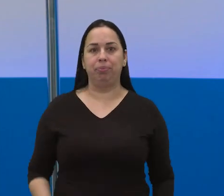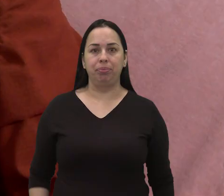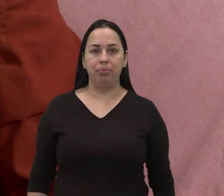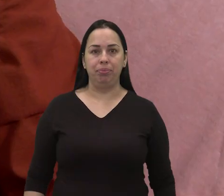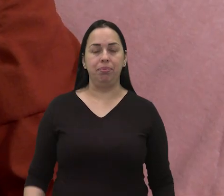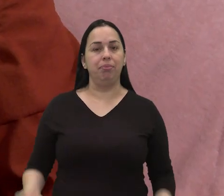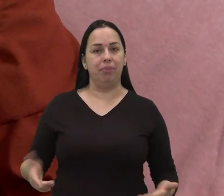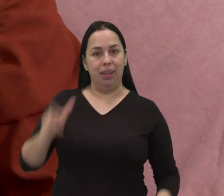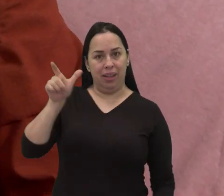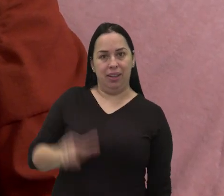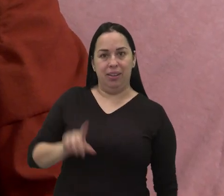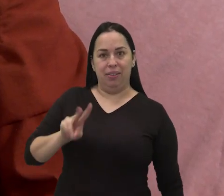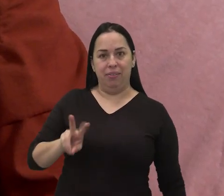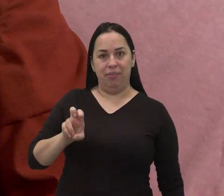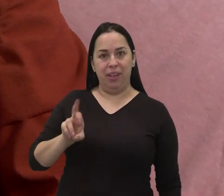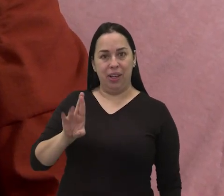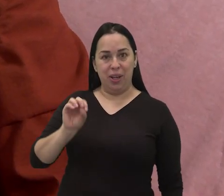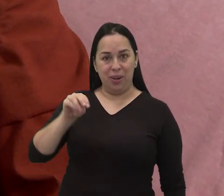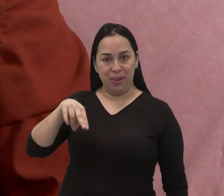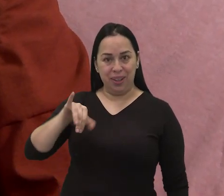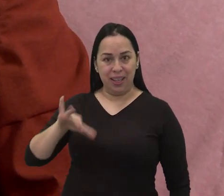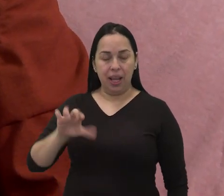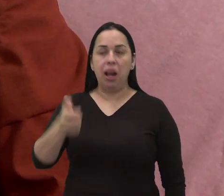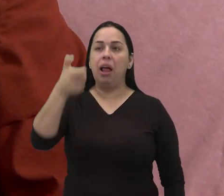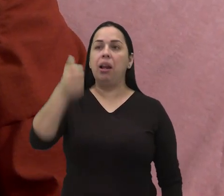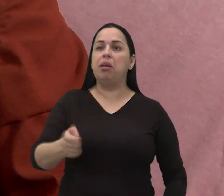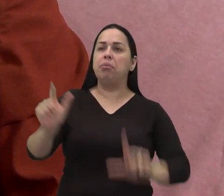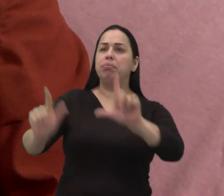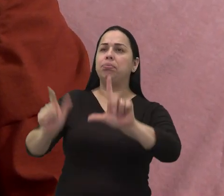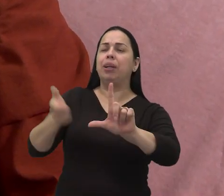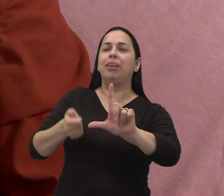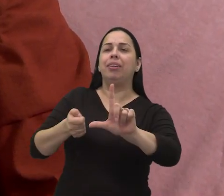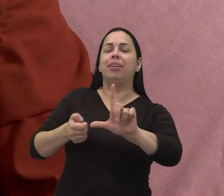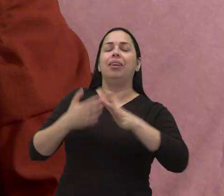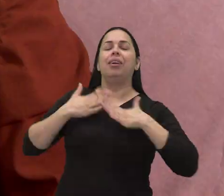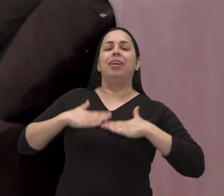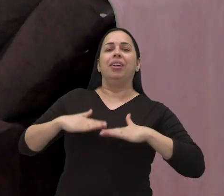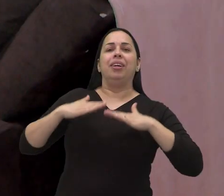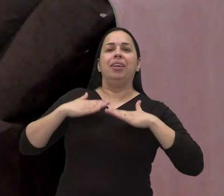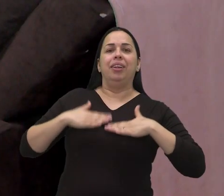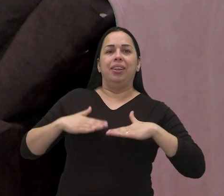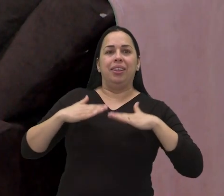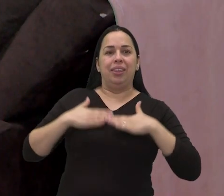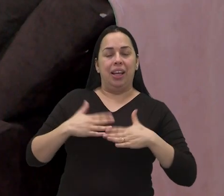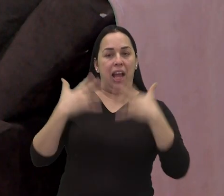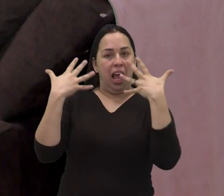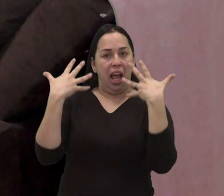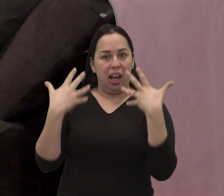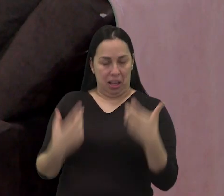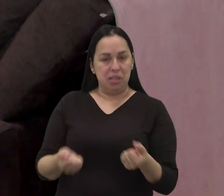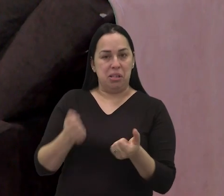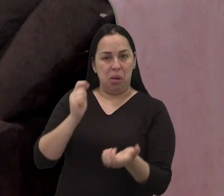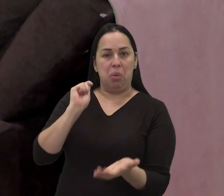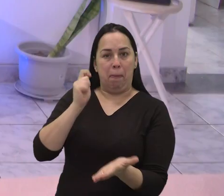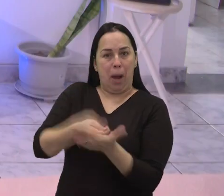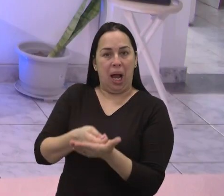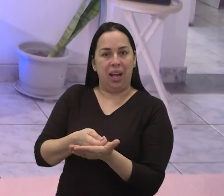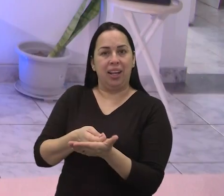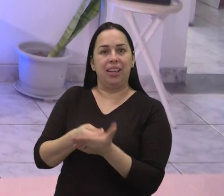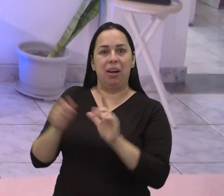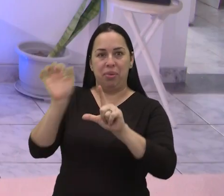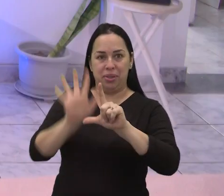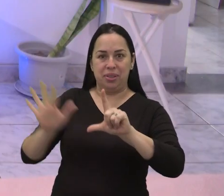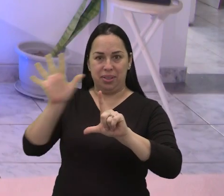população. Quando a Verônica liga a TV, é sinal de que é hora de relaxar. Adepta aos serviços de streaming,